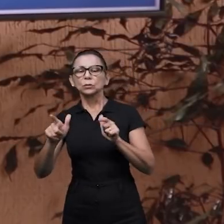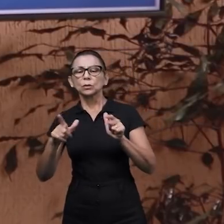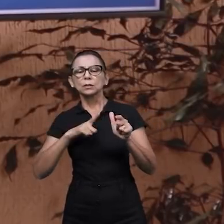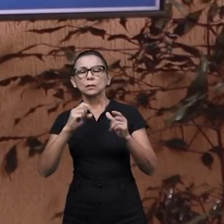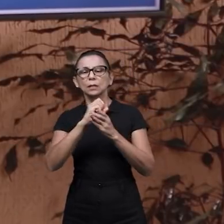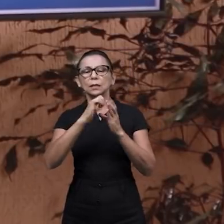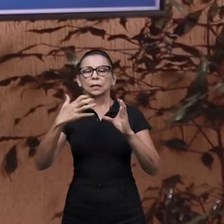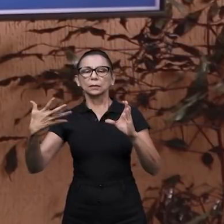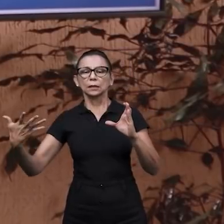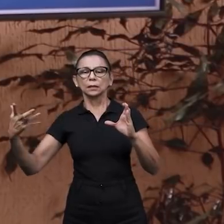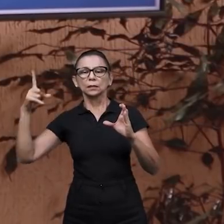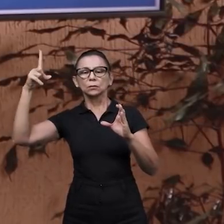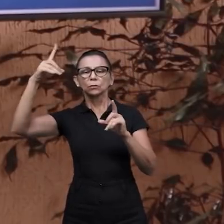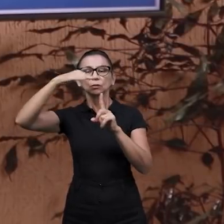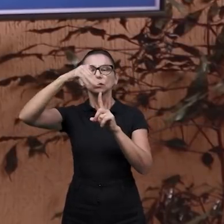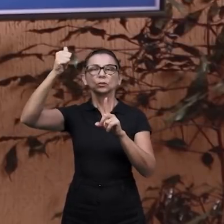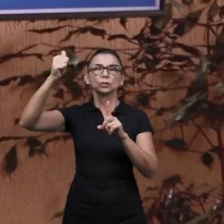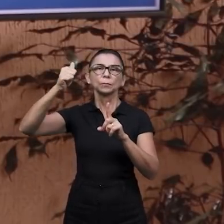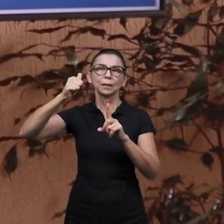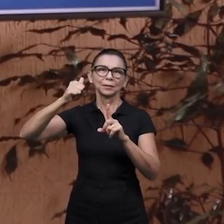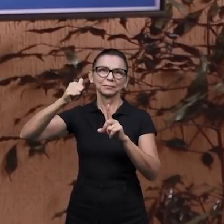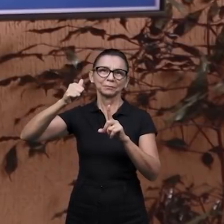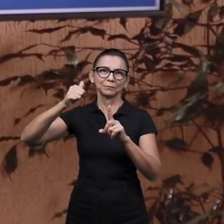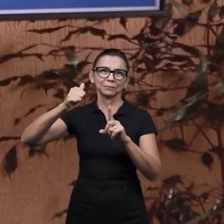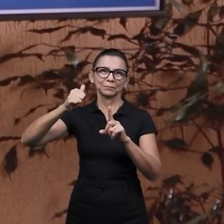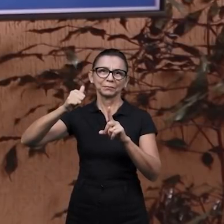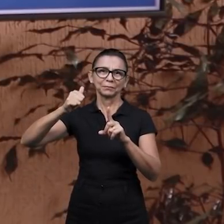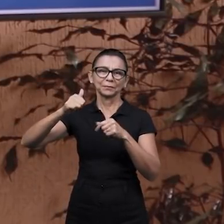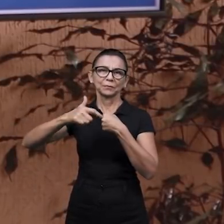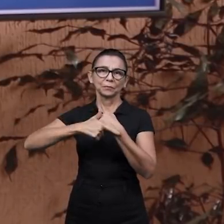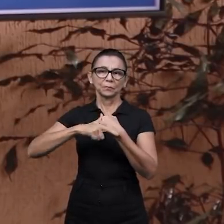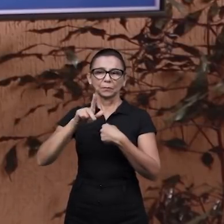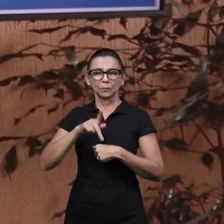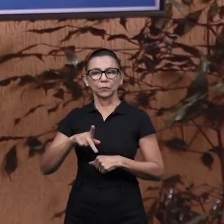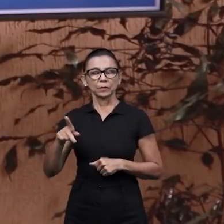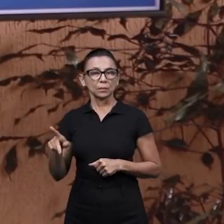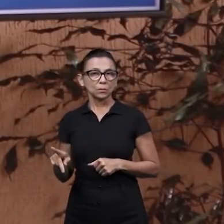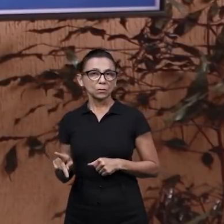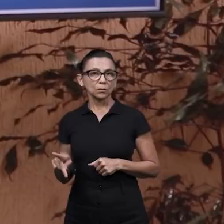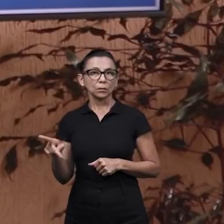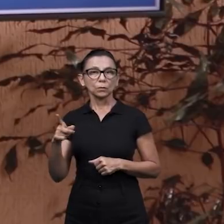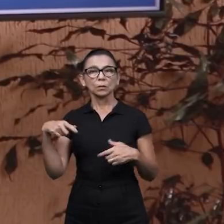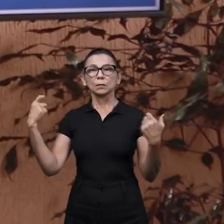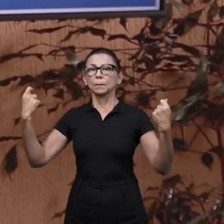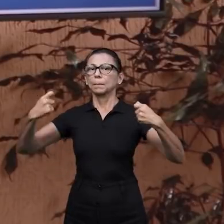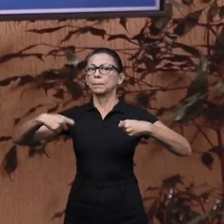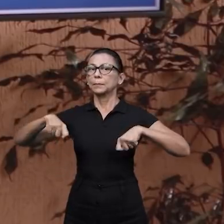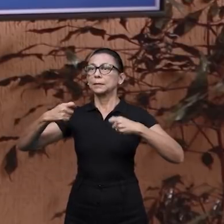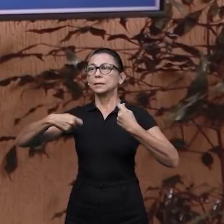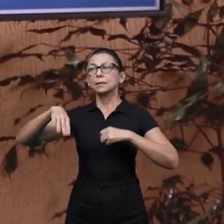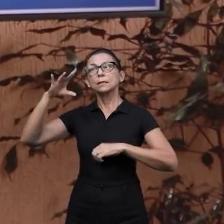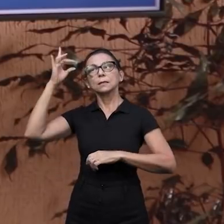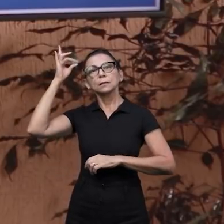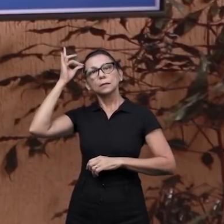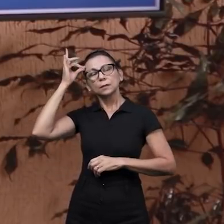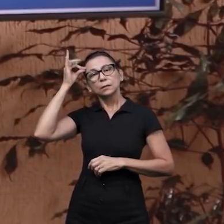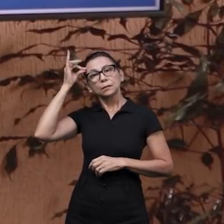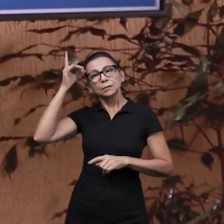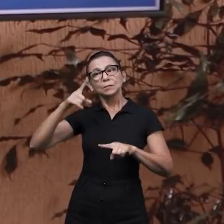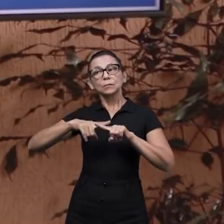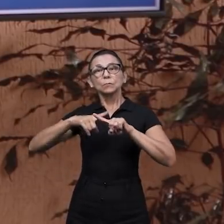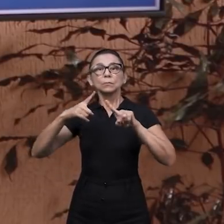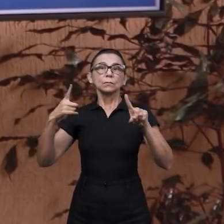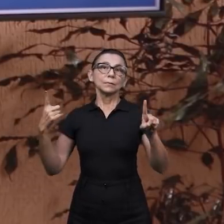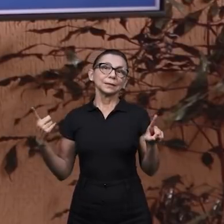trabalhar com as crianças com deficiência. Então, nós precisamos ter o espiritual, mas precisamos também